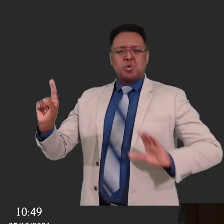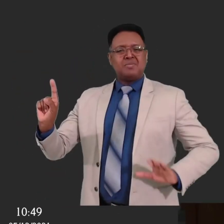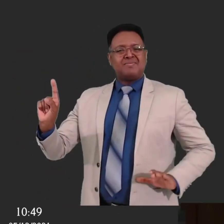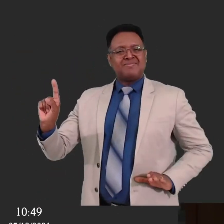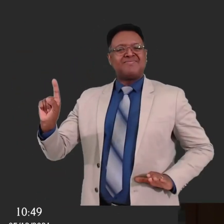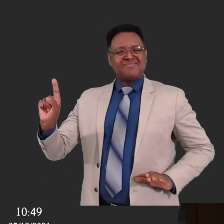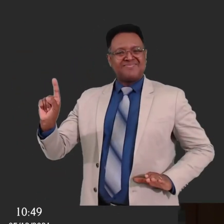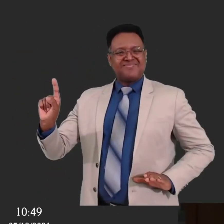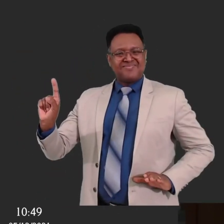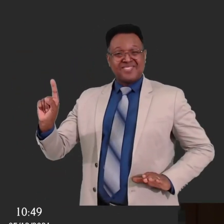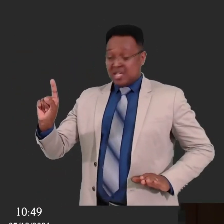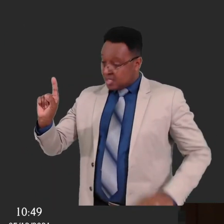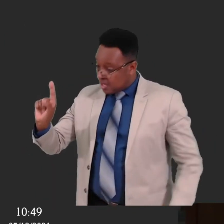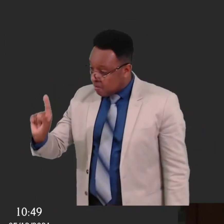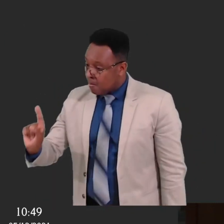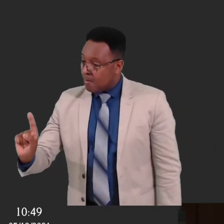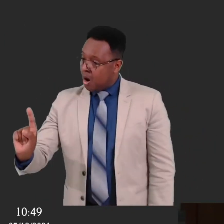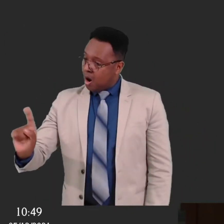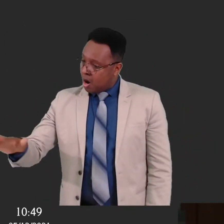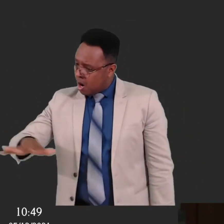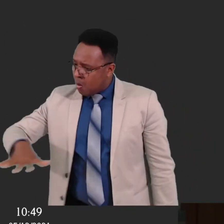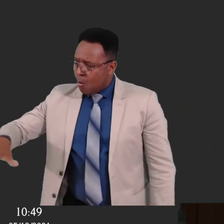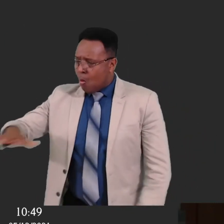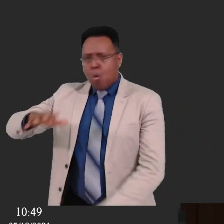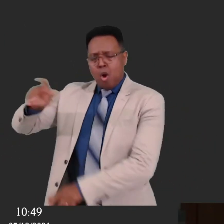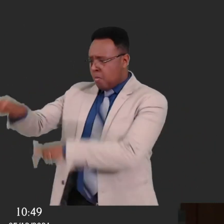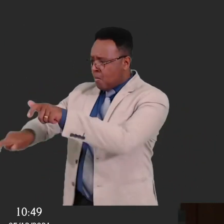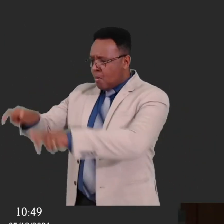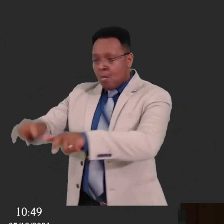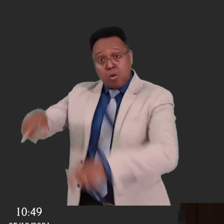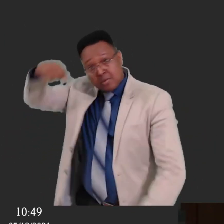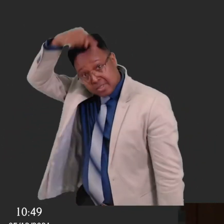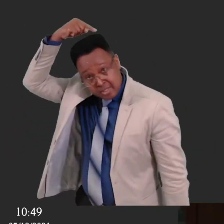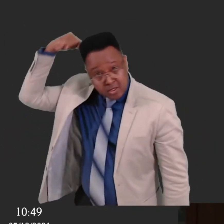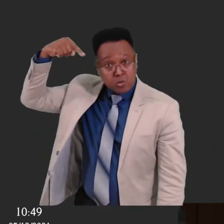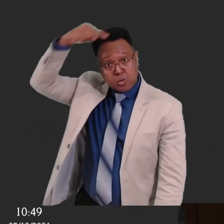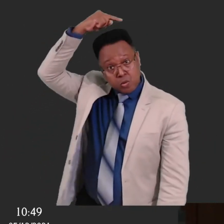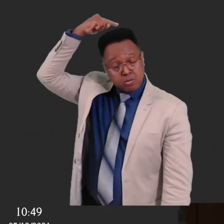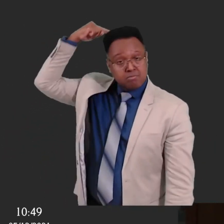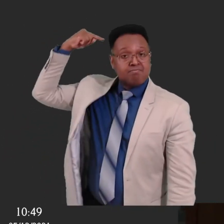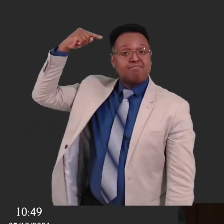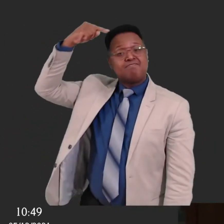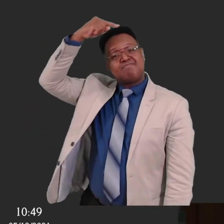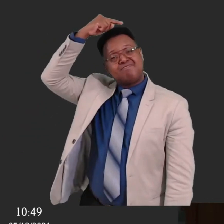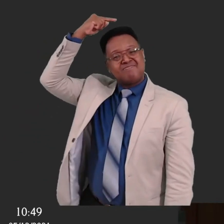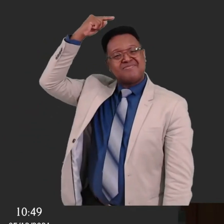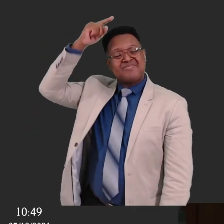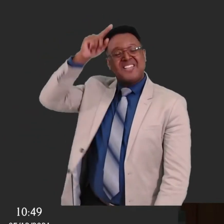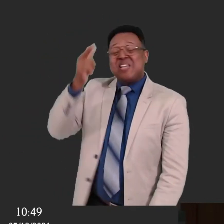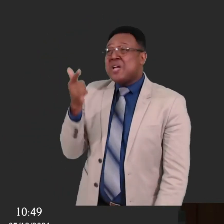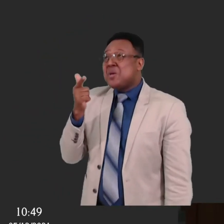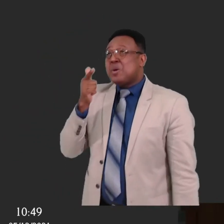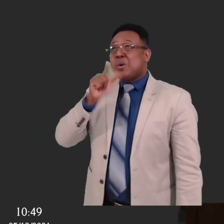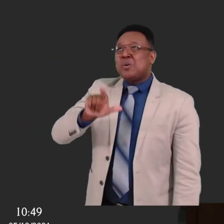santos, que faz agora então, irmãos, este mistério por Jesus Cristo, conhecer quais as riquezas